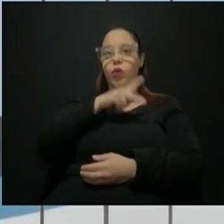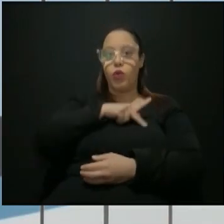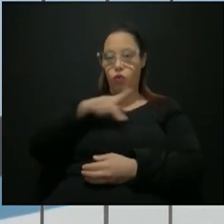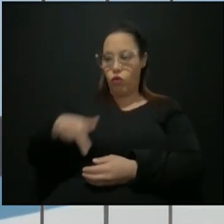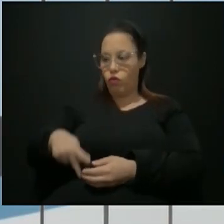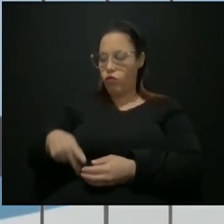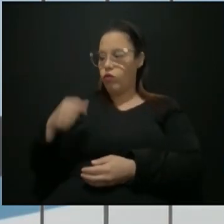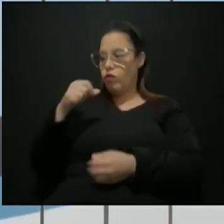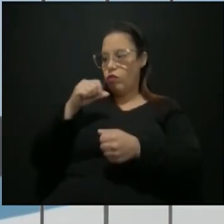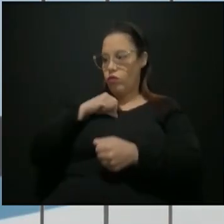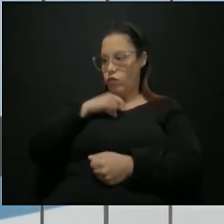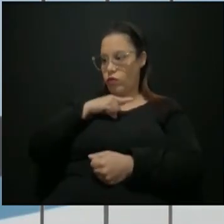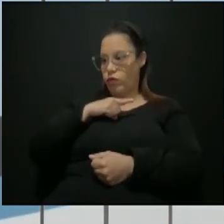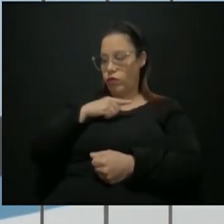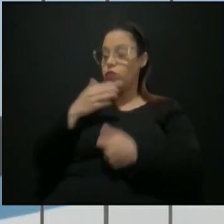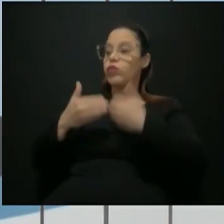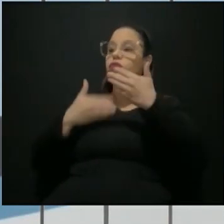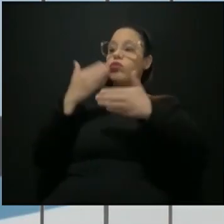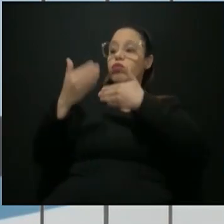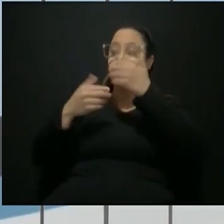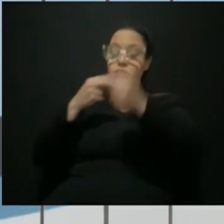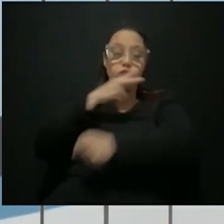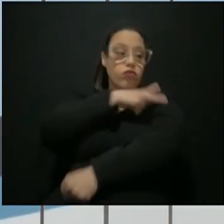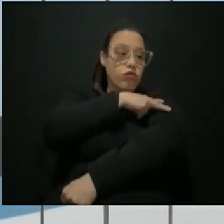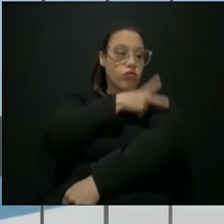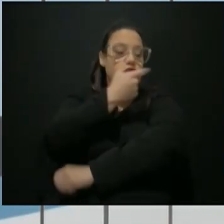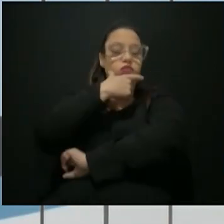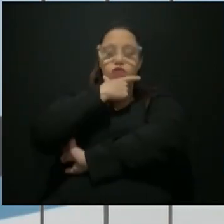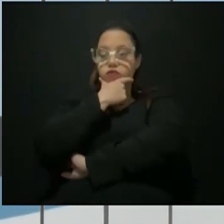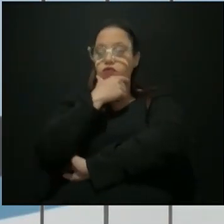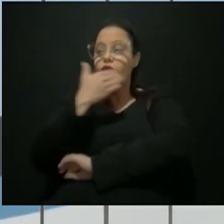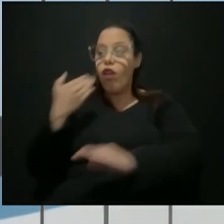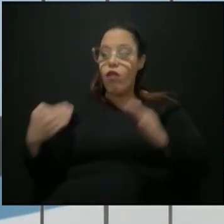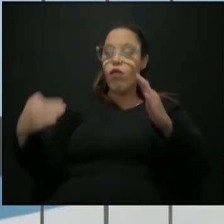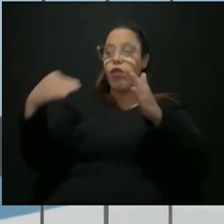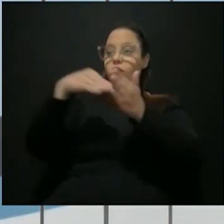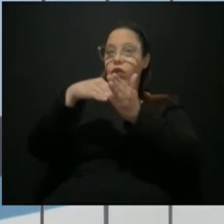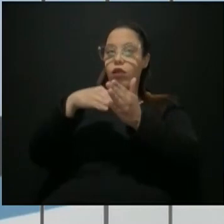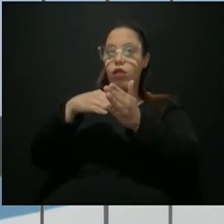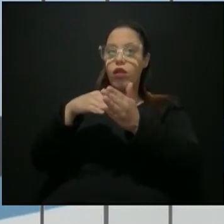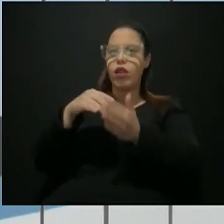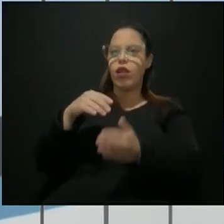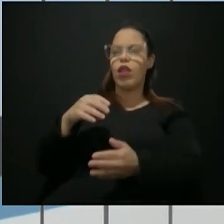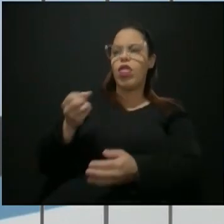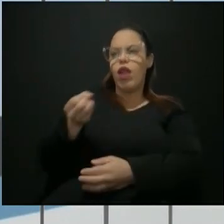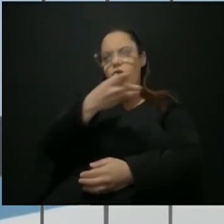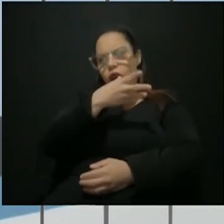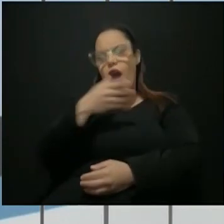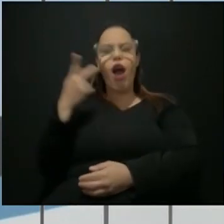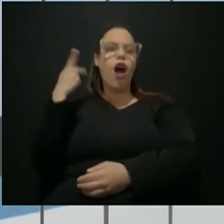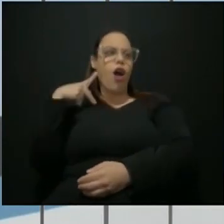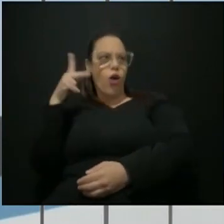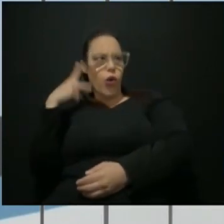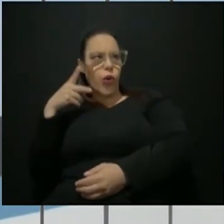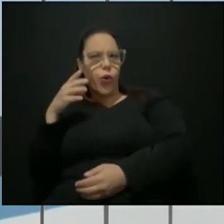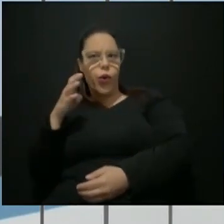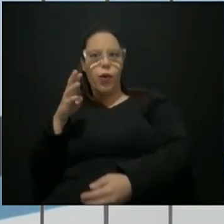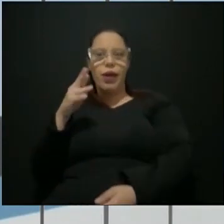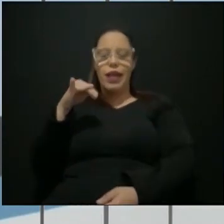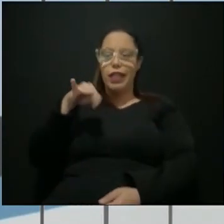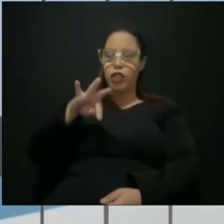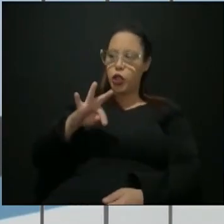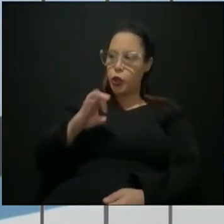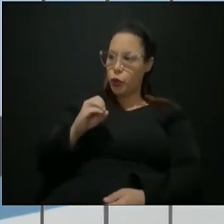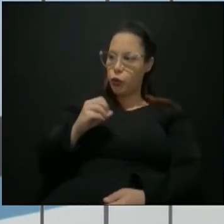Municipal do Idoso, quando fui presidente, com líderes, né, comunitários, com pessoas que estavam à frente, né, Dona Erna da